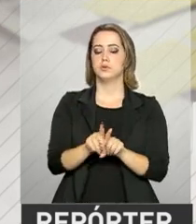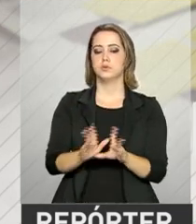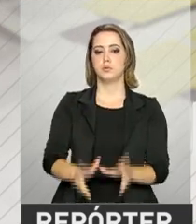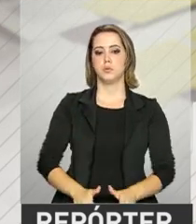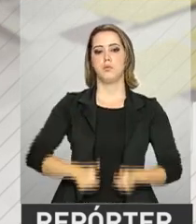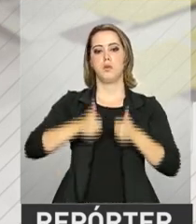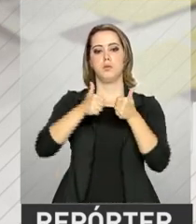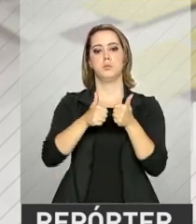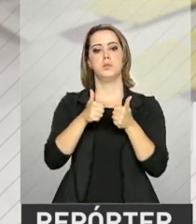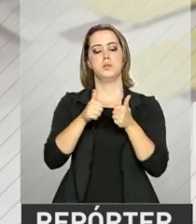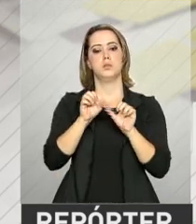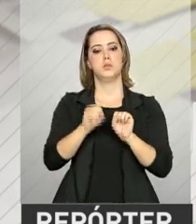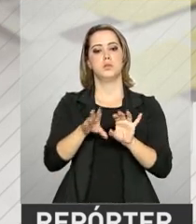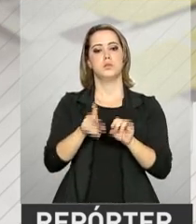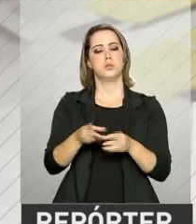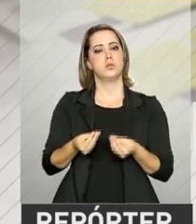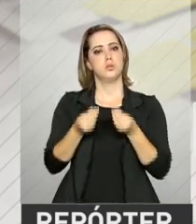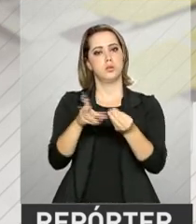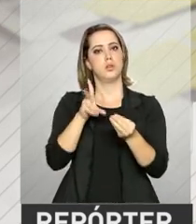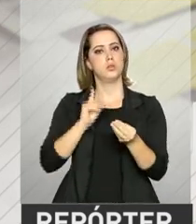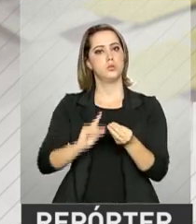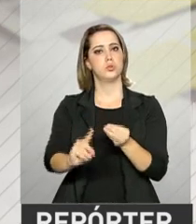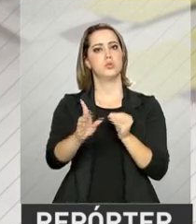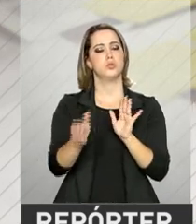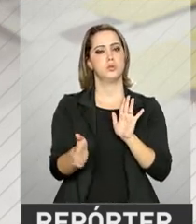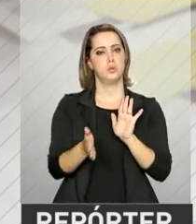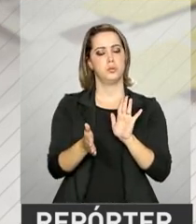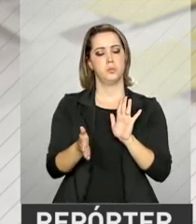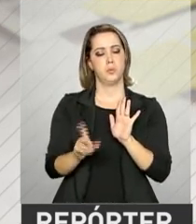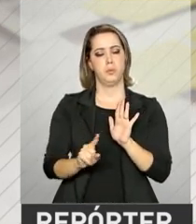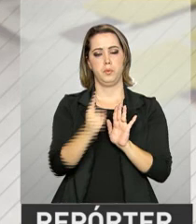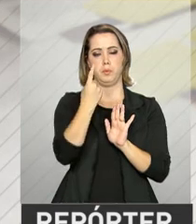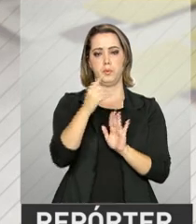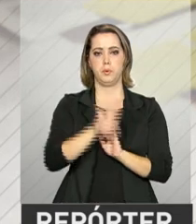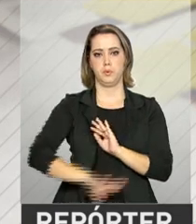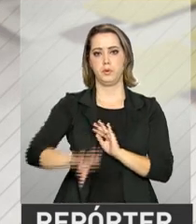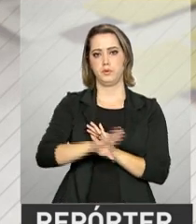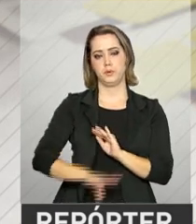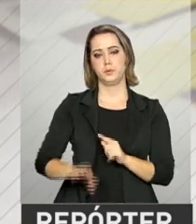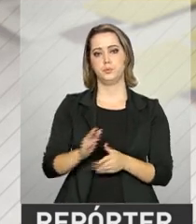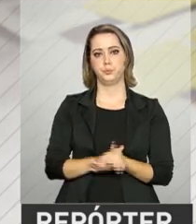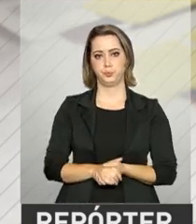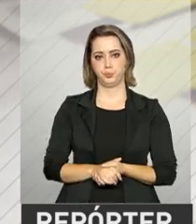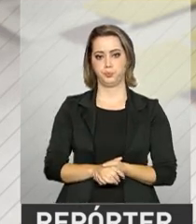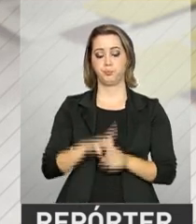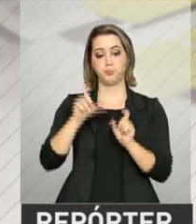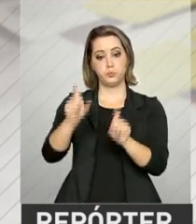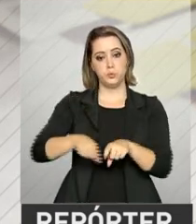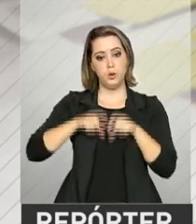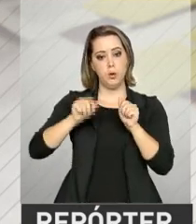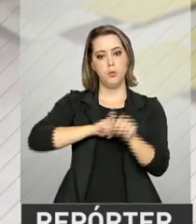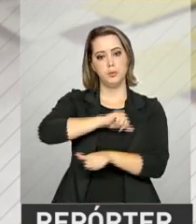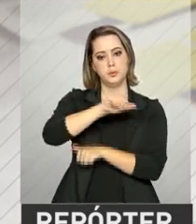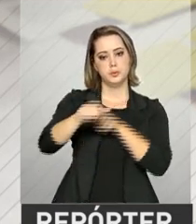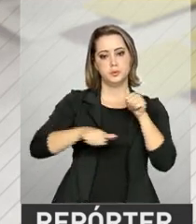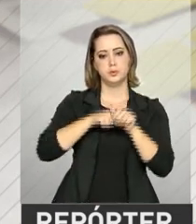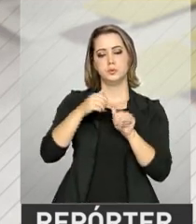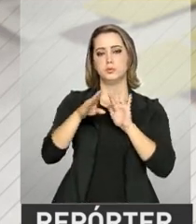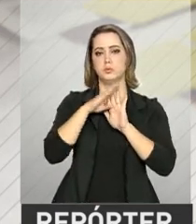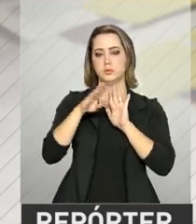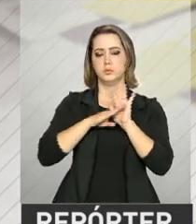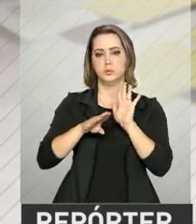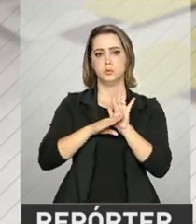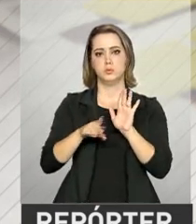ensino, além de garantir direitos do marco legal da primeira infância. No agronegócio, mudanças no Plano Safra, ampliação do